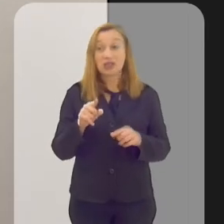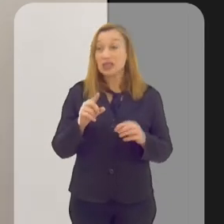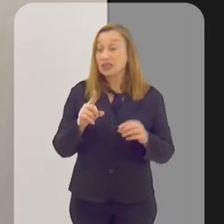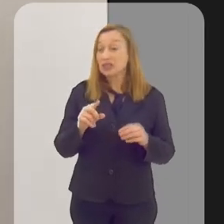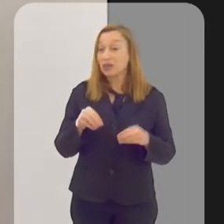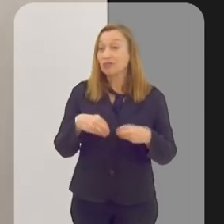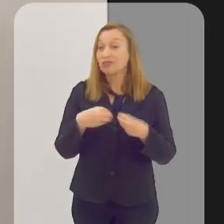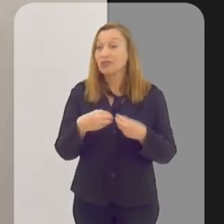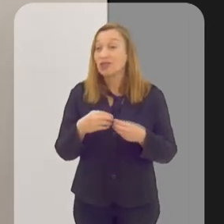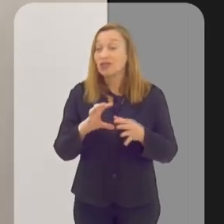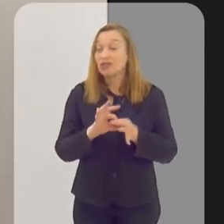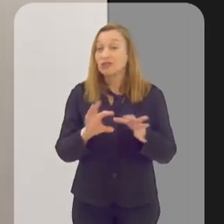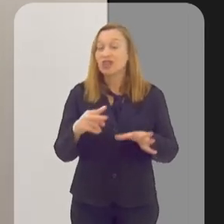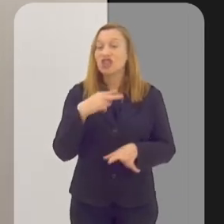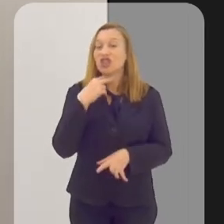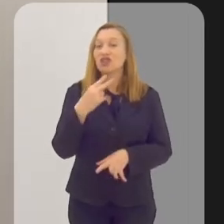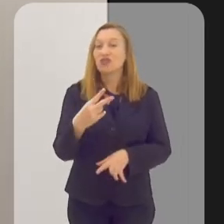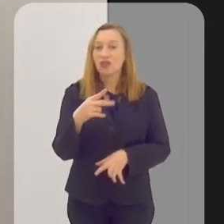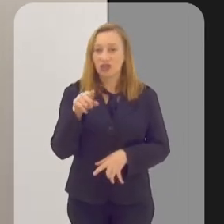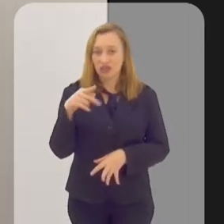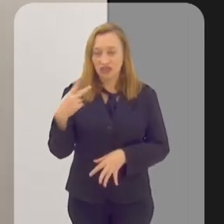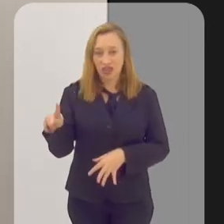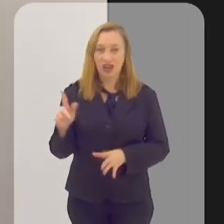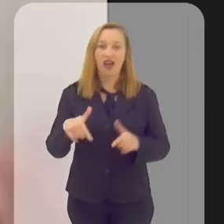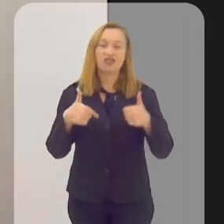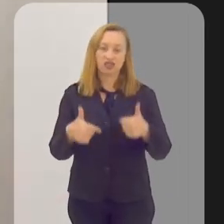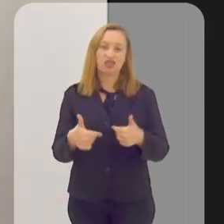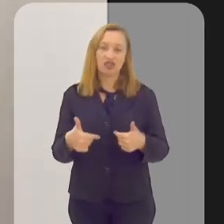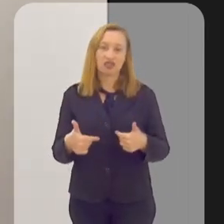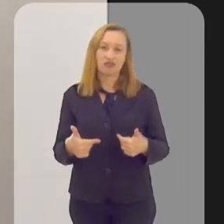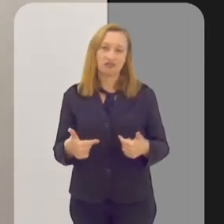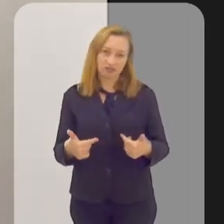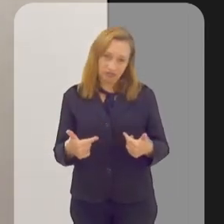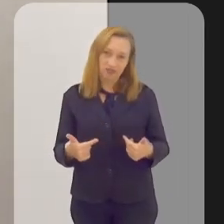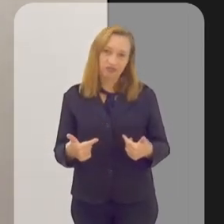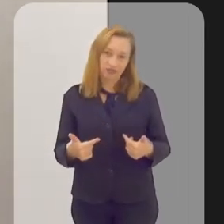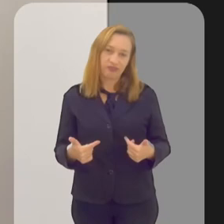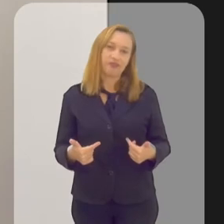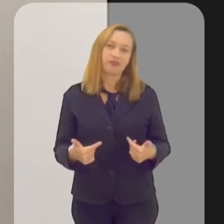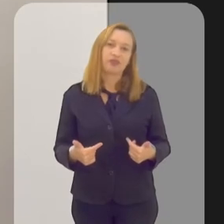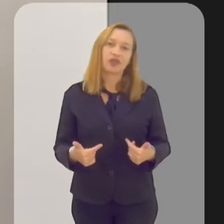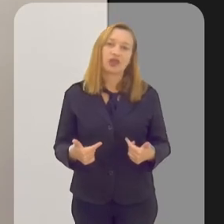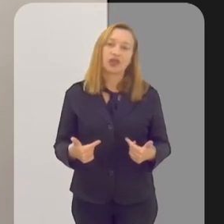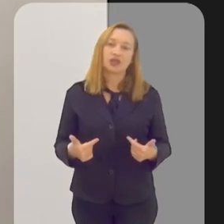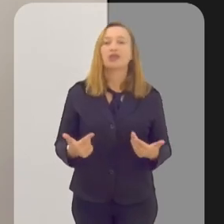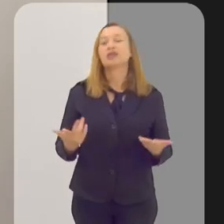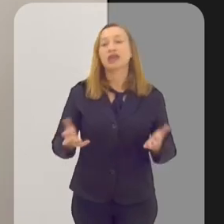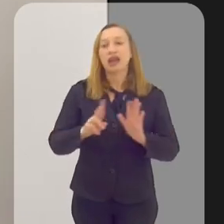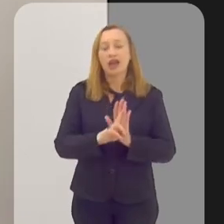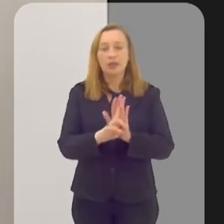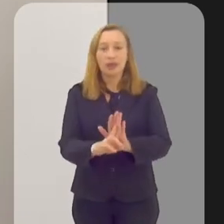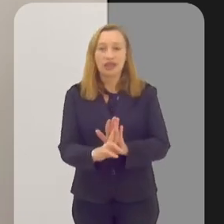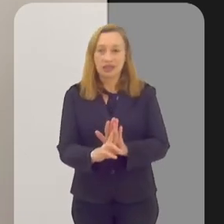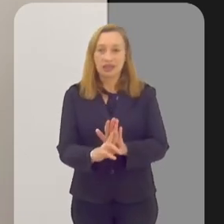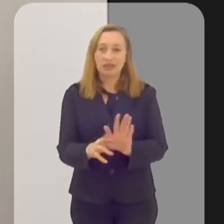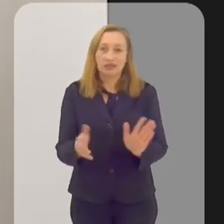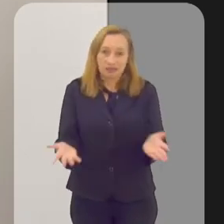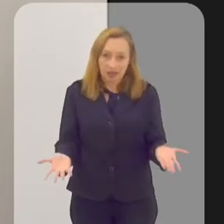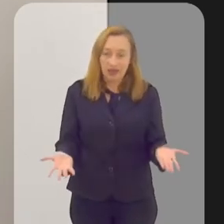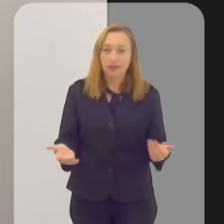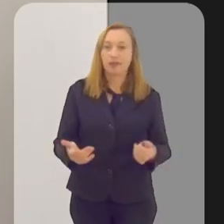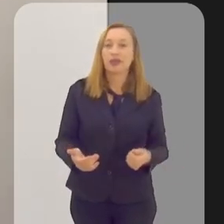mesa. Mas você não dá a oportunidade, você não dá o espaço para que ela